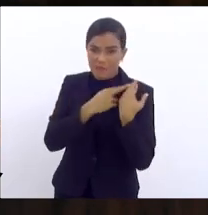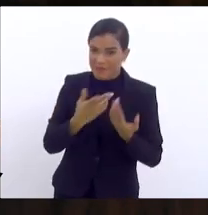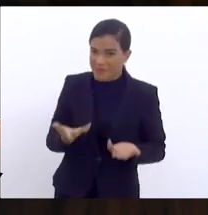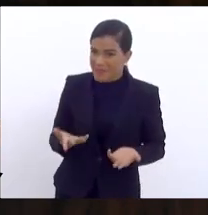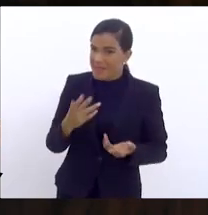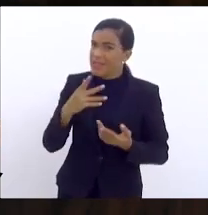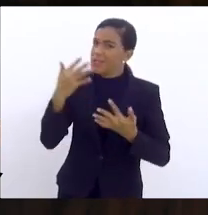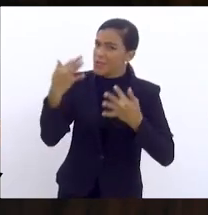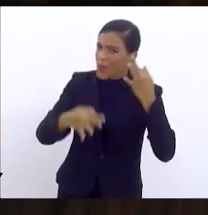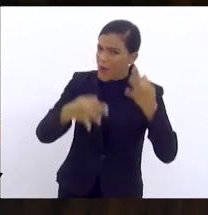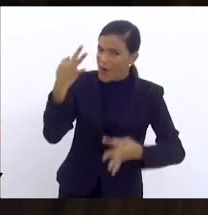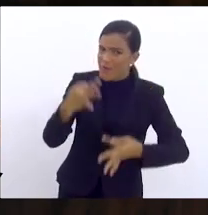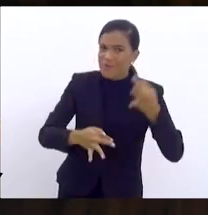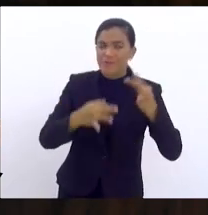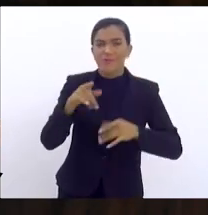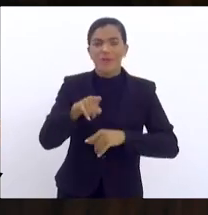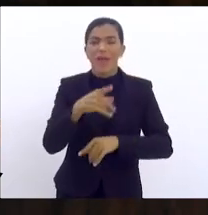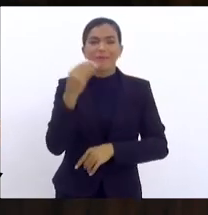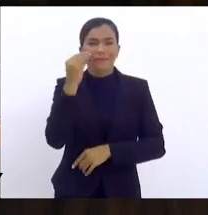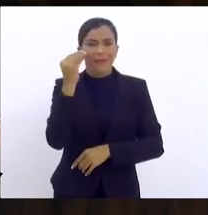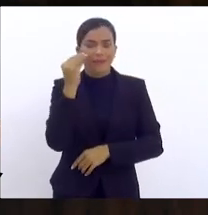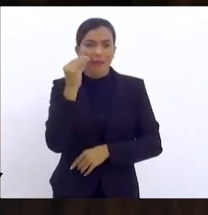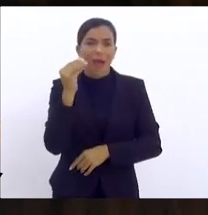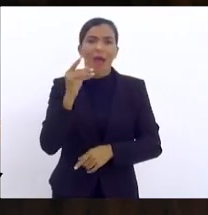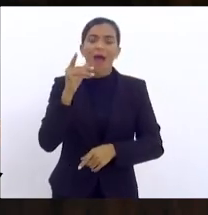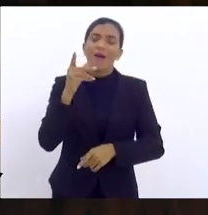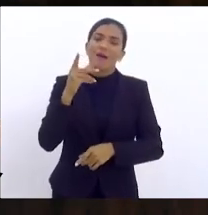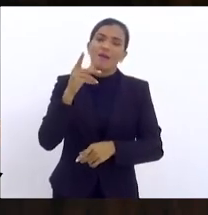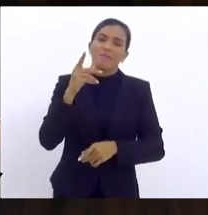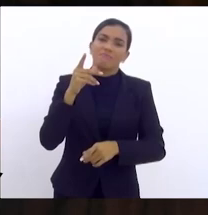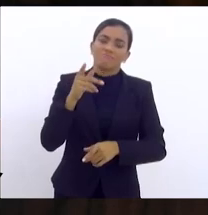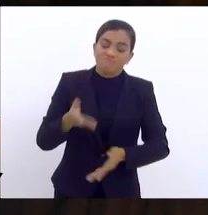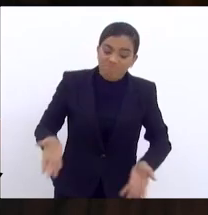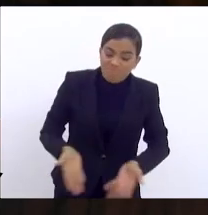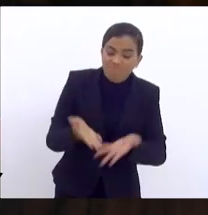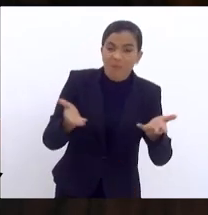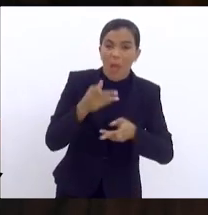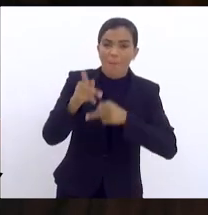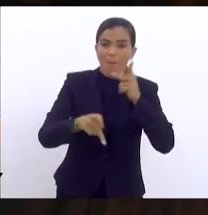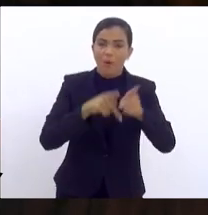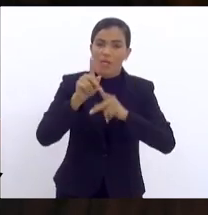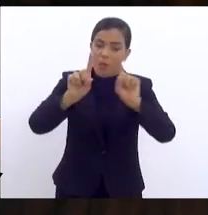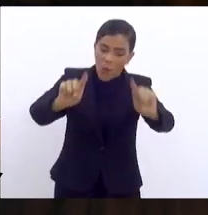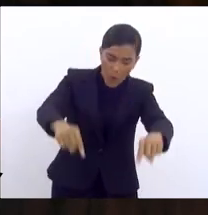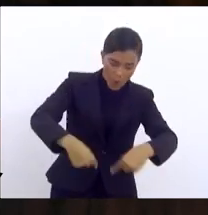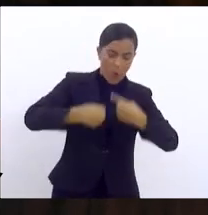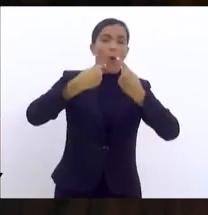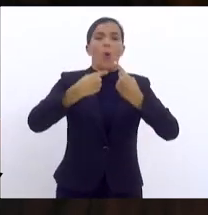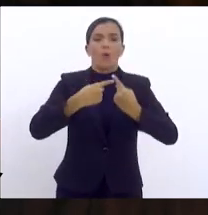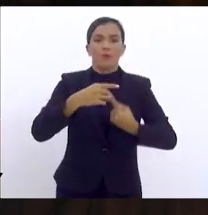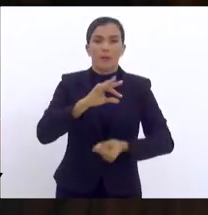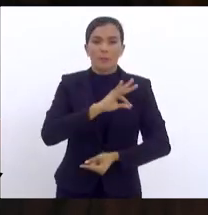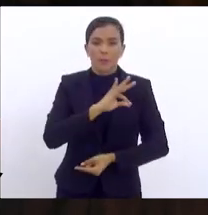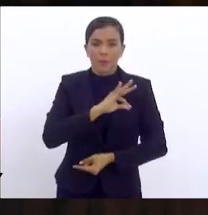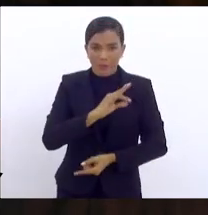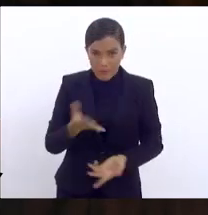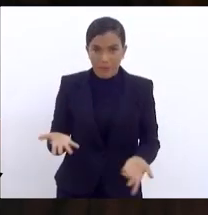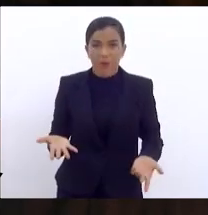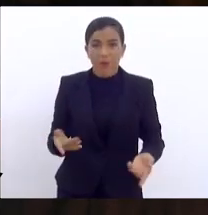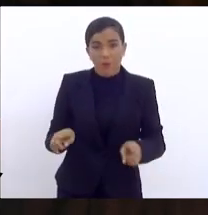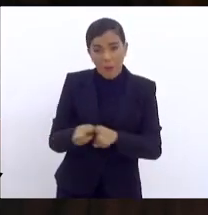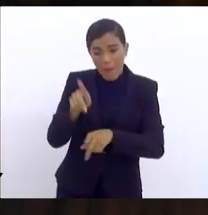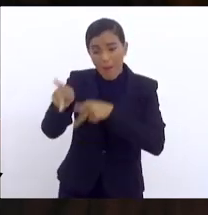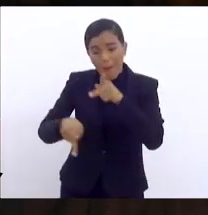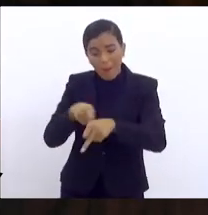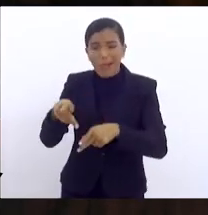ofensivo é uma tentativa de jogar a população e no caso a população mas pobre e que também